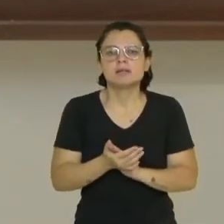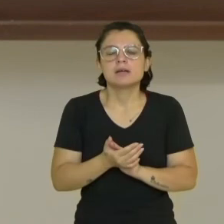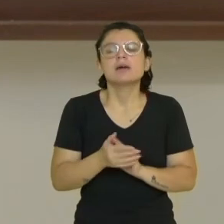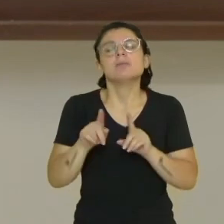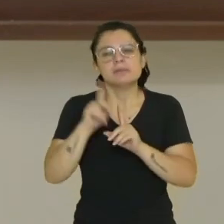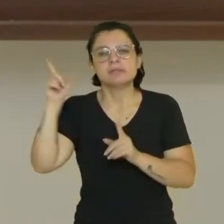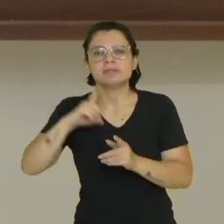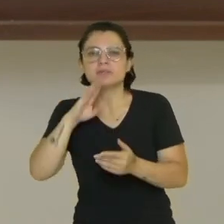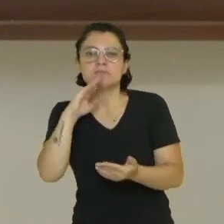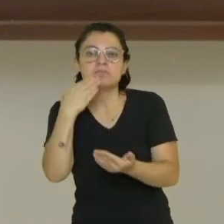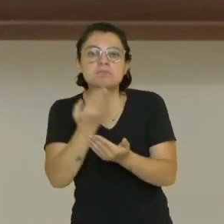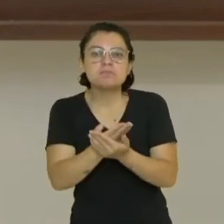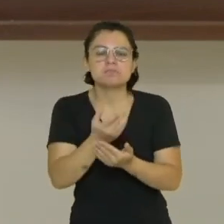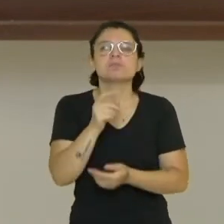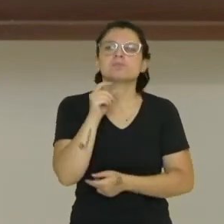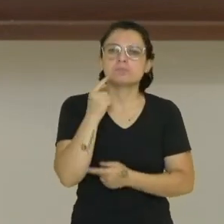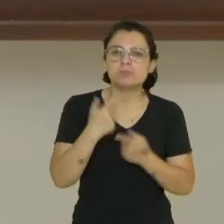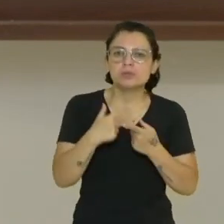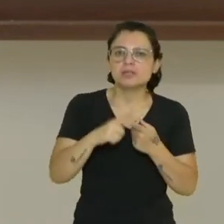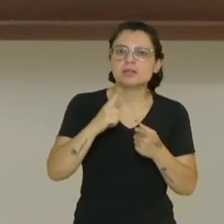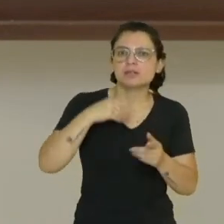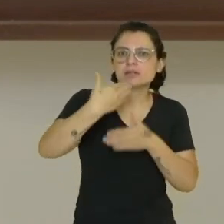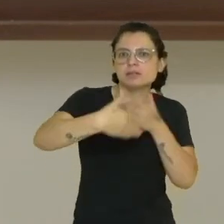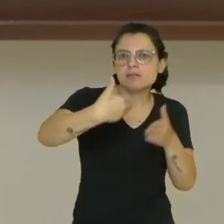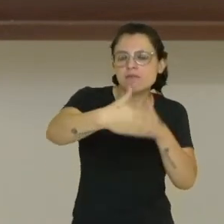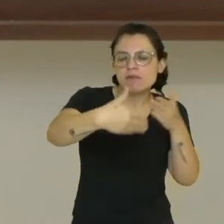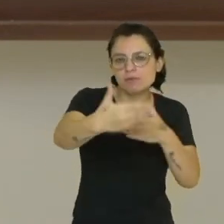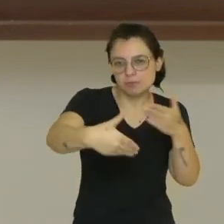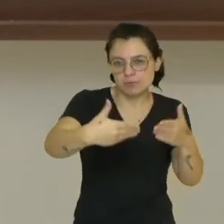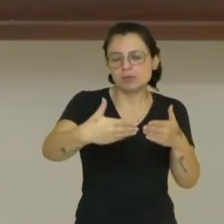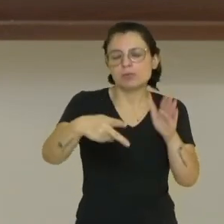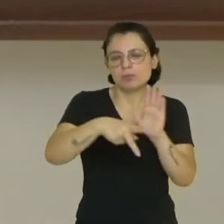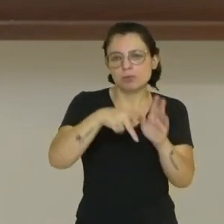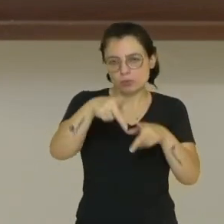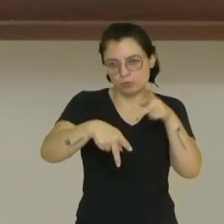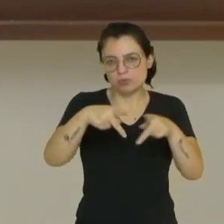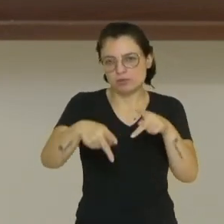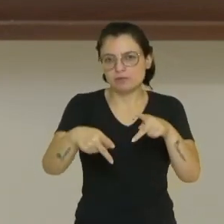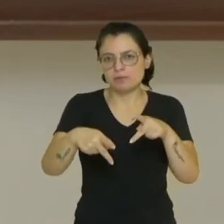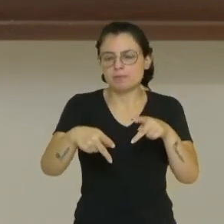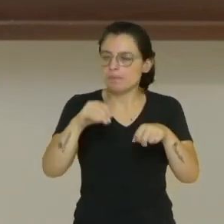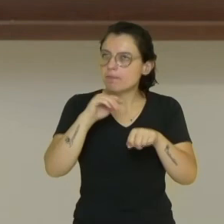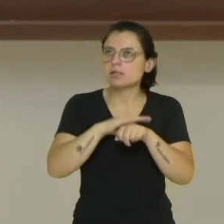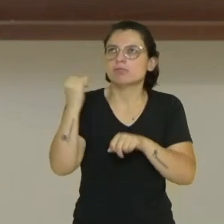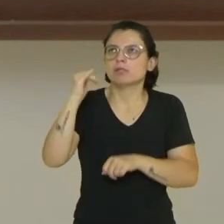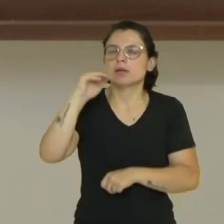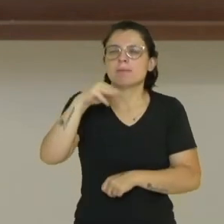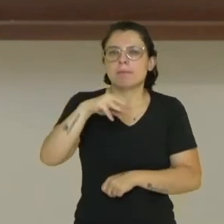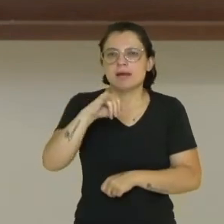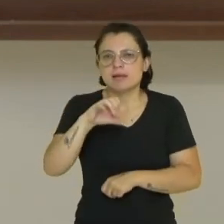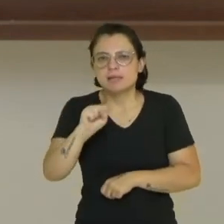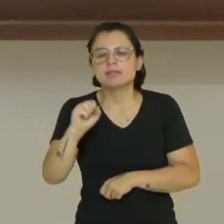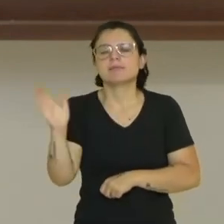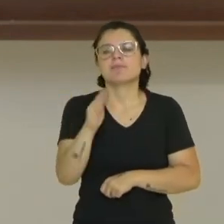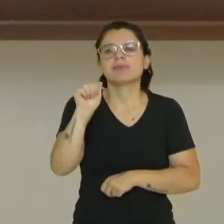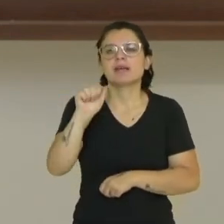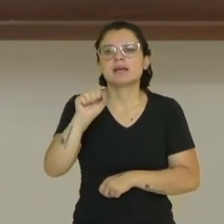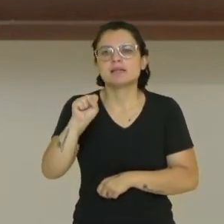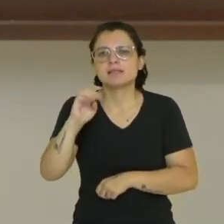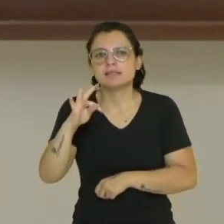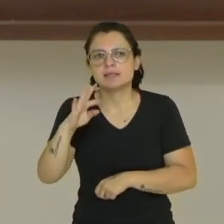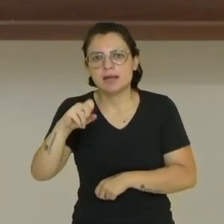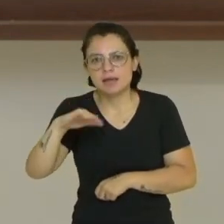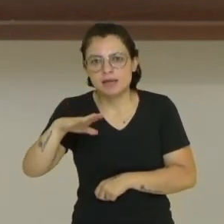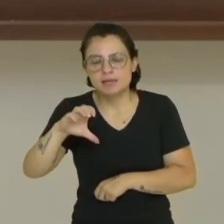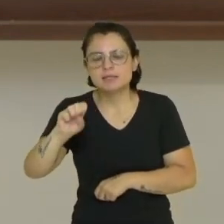surpreenderam com o desenvolvimento dos povos que eles encontraram, principalmente os maias, astecas e os incas. Veja que os maias